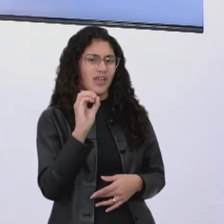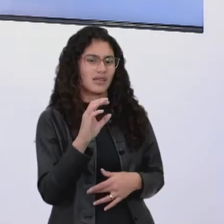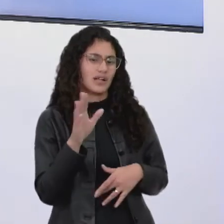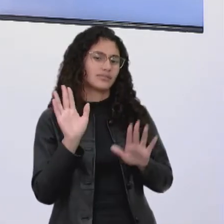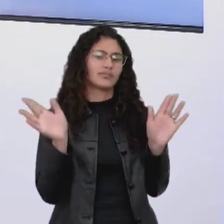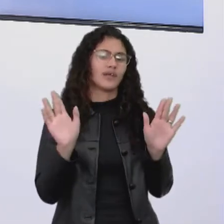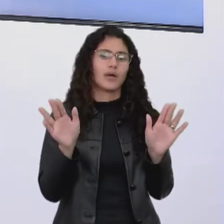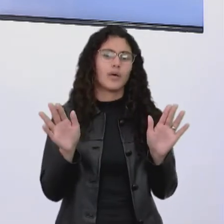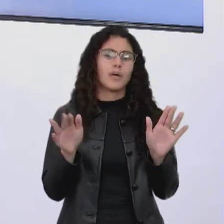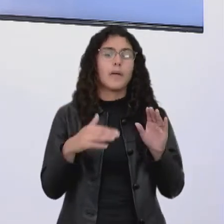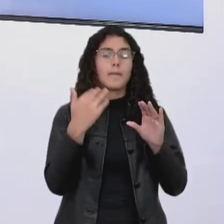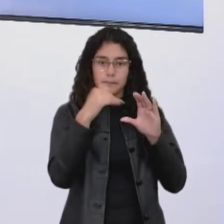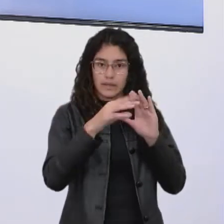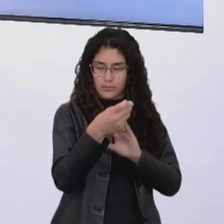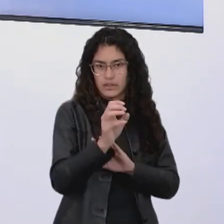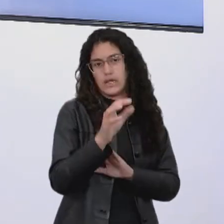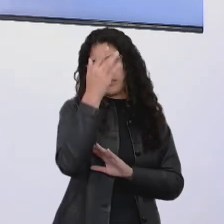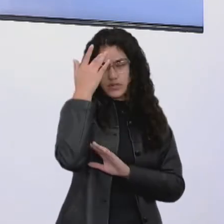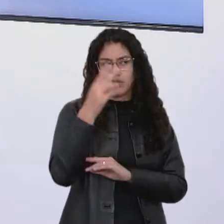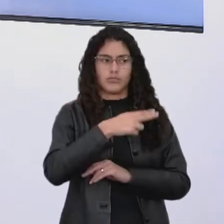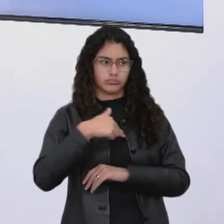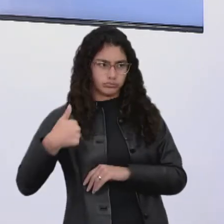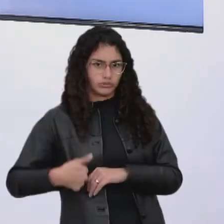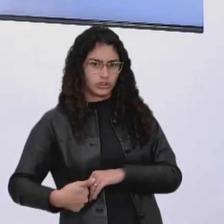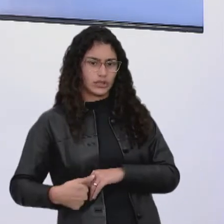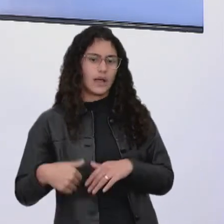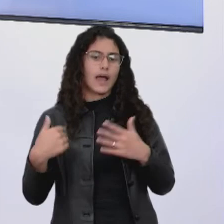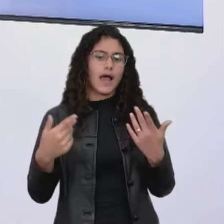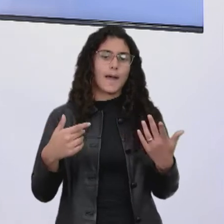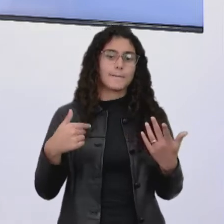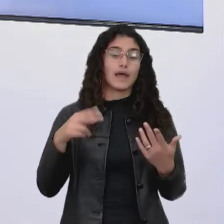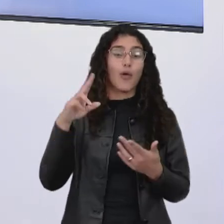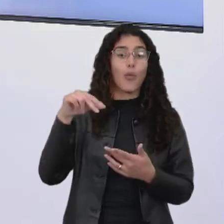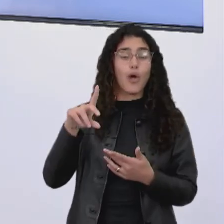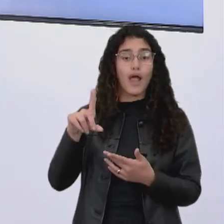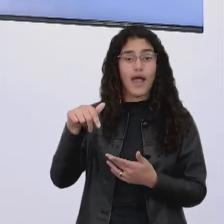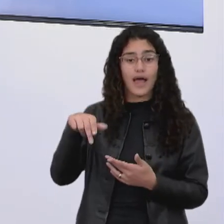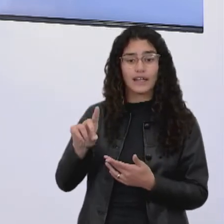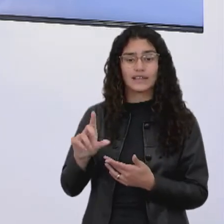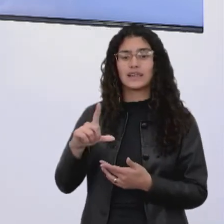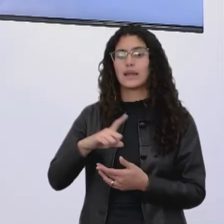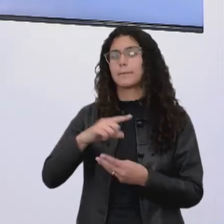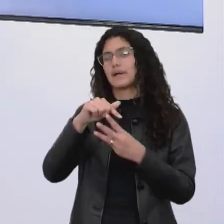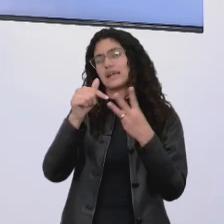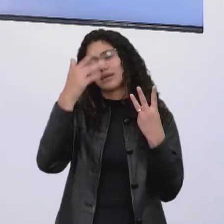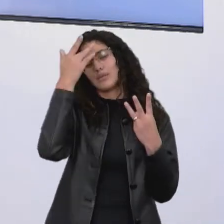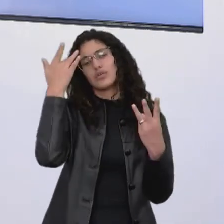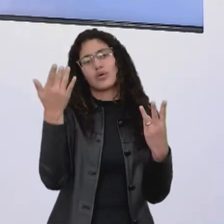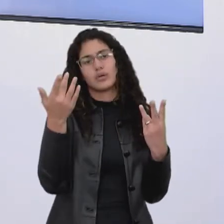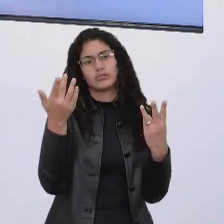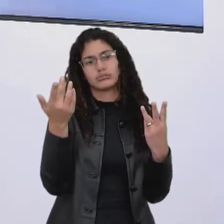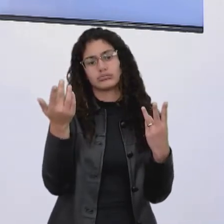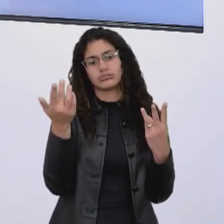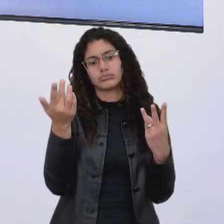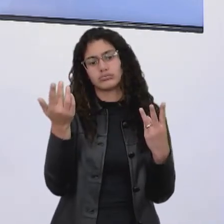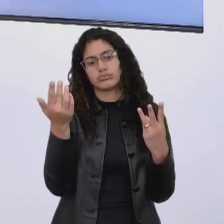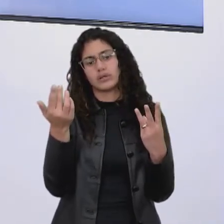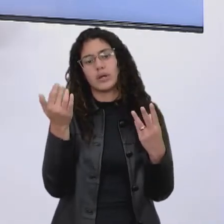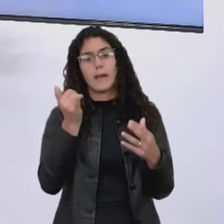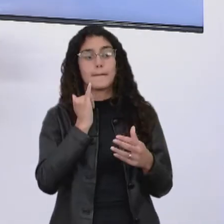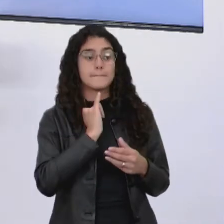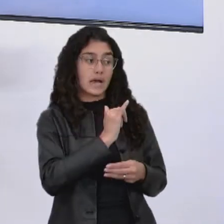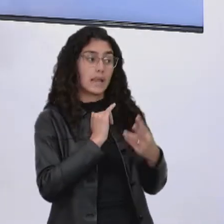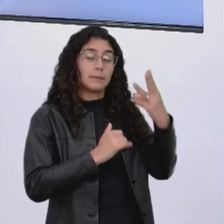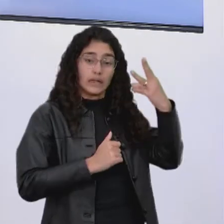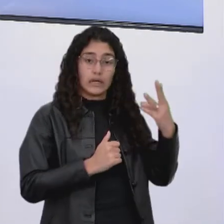Não, então manda para 10 pessoas para a China. Não, mas em Uganda tem para 3 pessoas. 3 pessoas. Não, então a gente manda